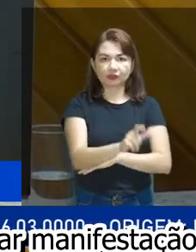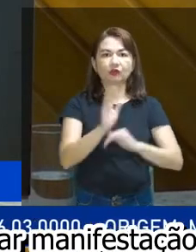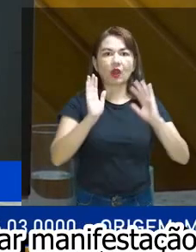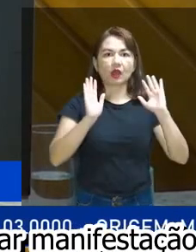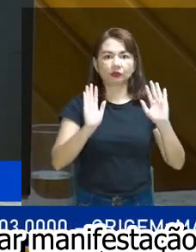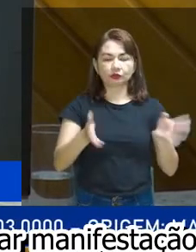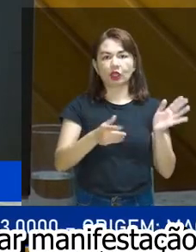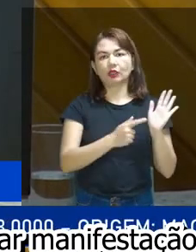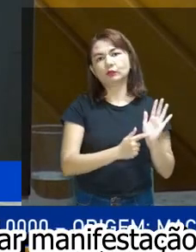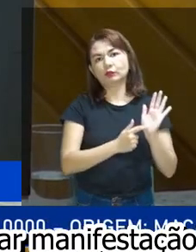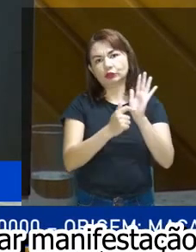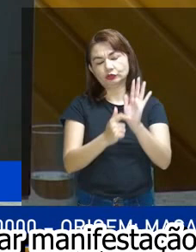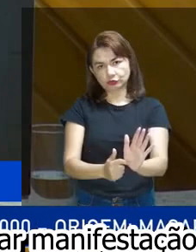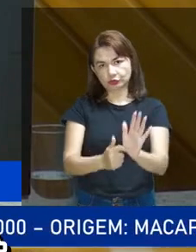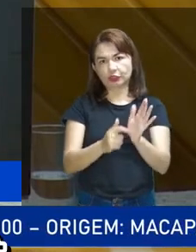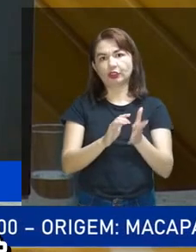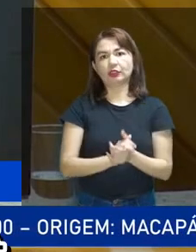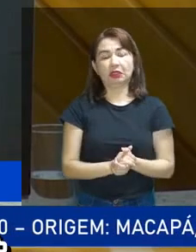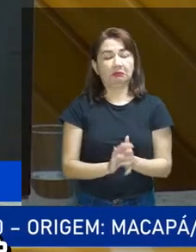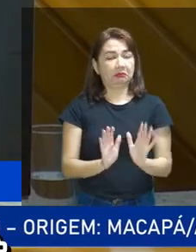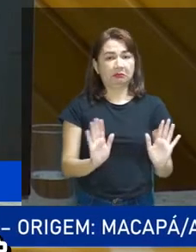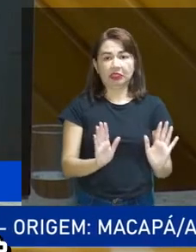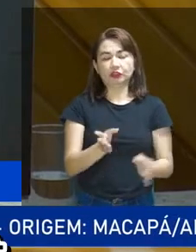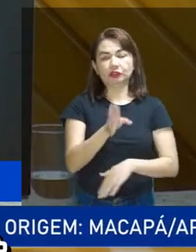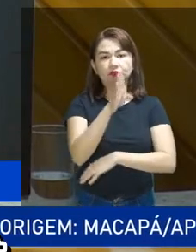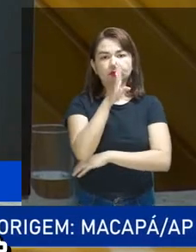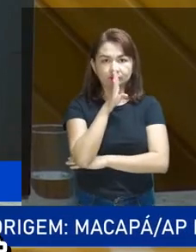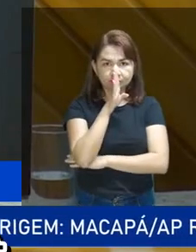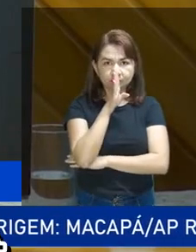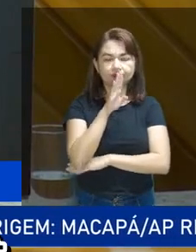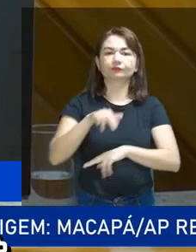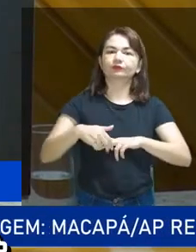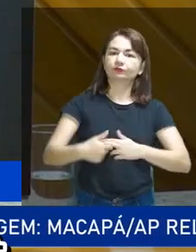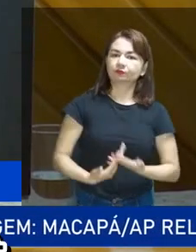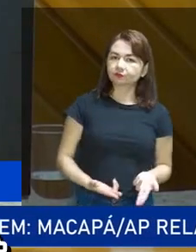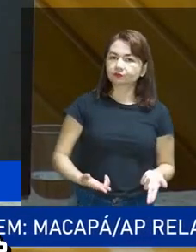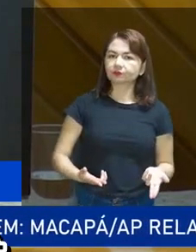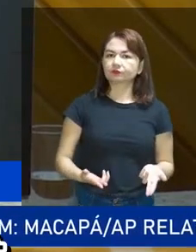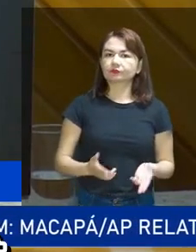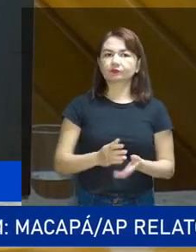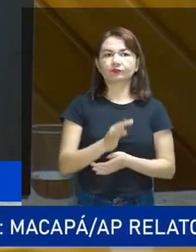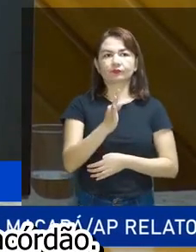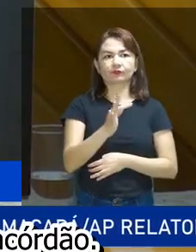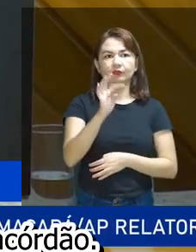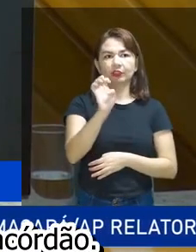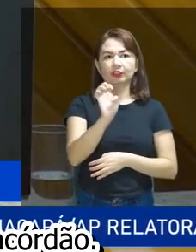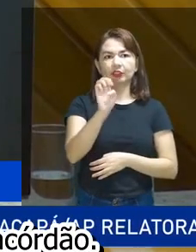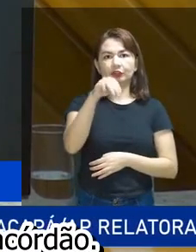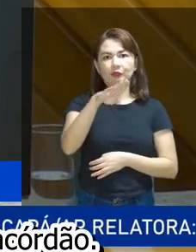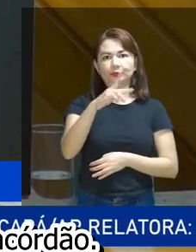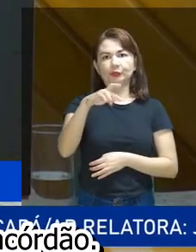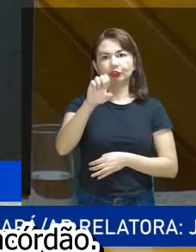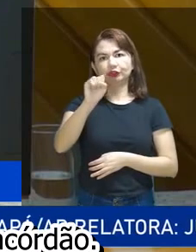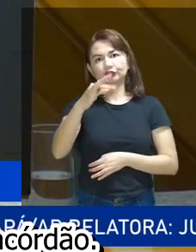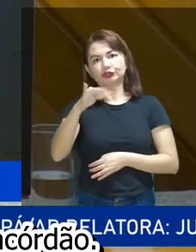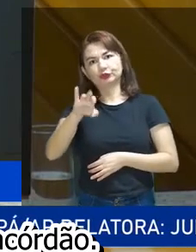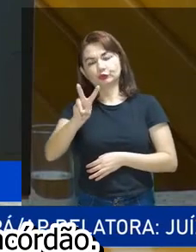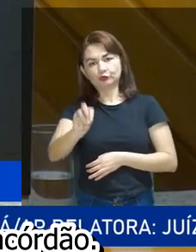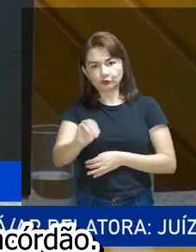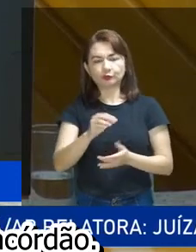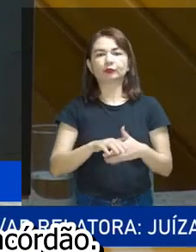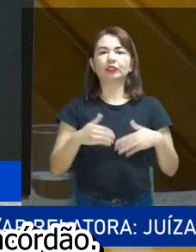intimado para apresentar manifestação e não o fez, de modo oportuno e tempestivo. Os fatos foram apreciados